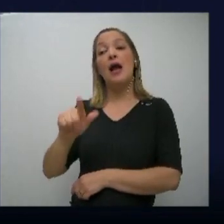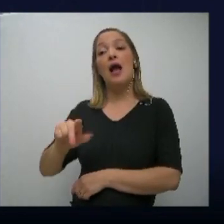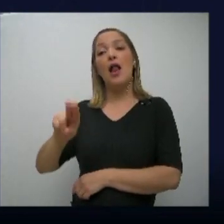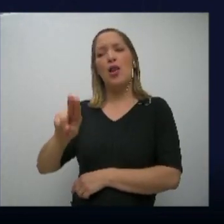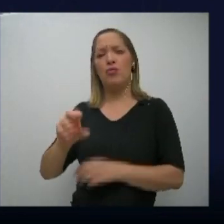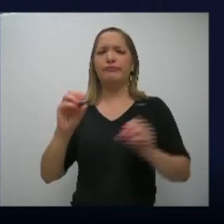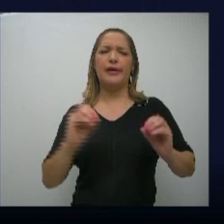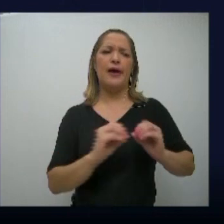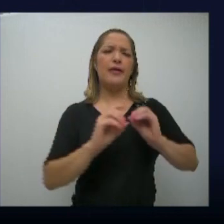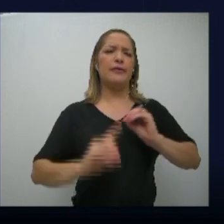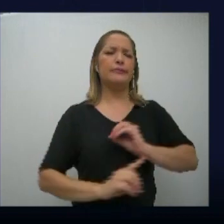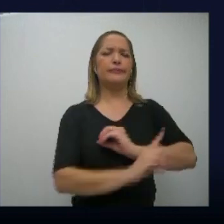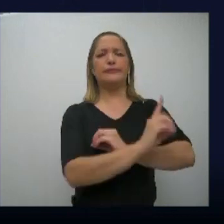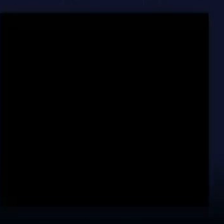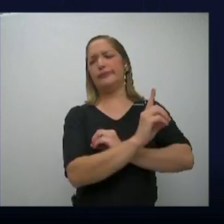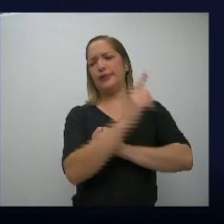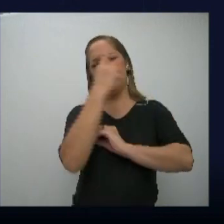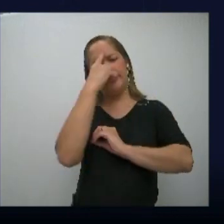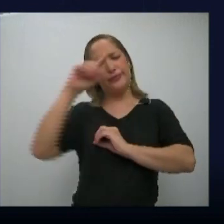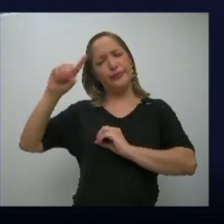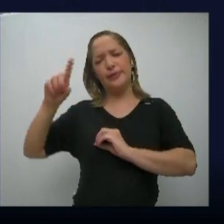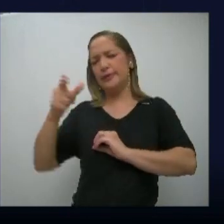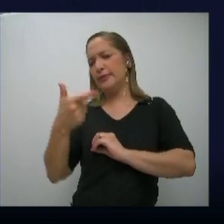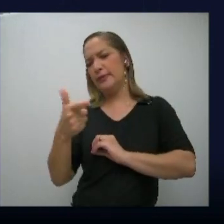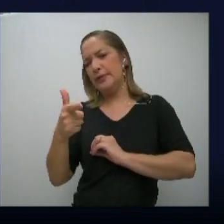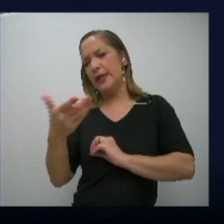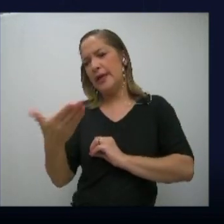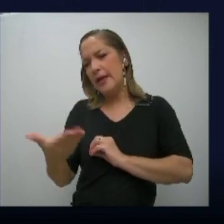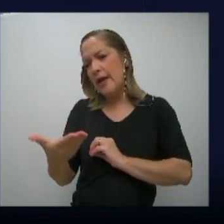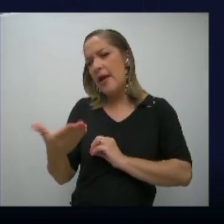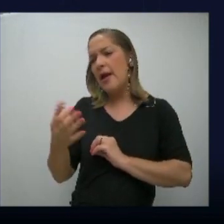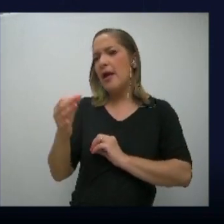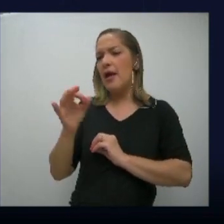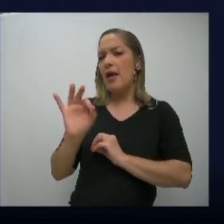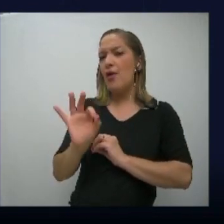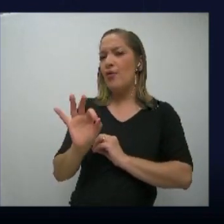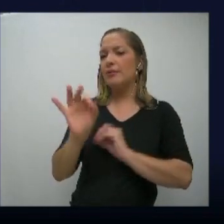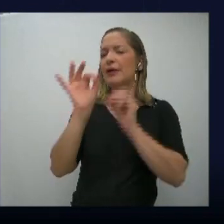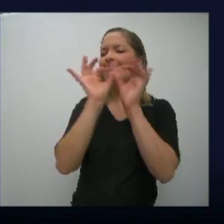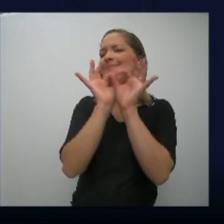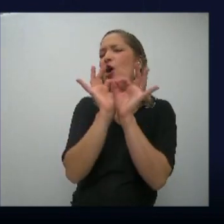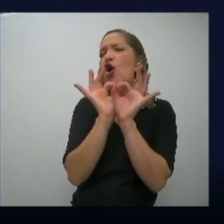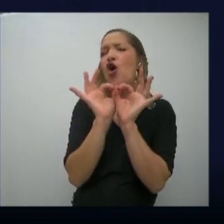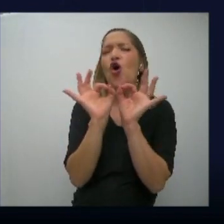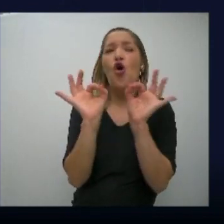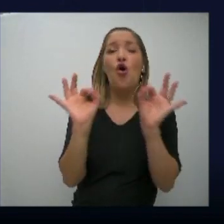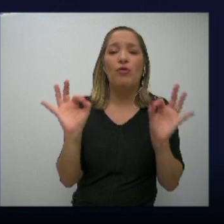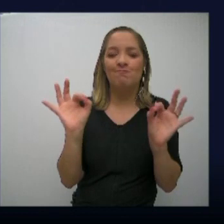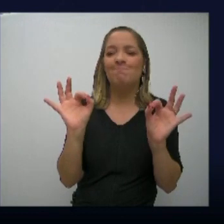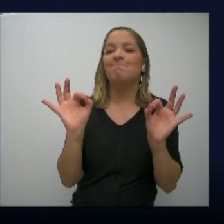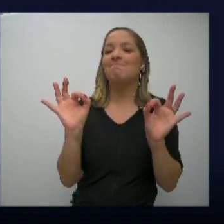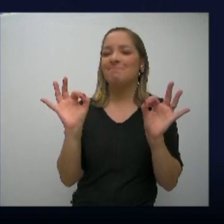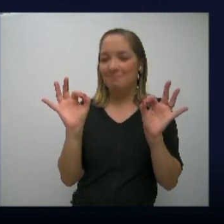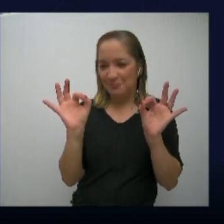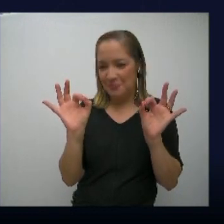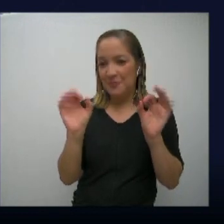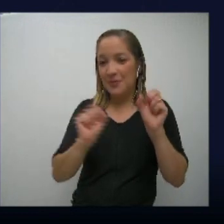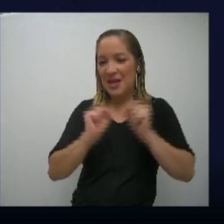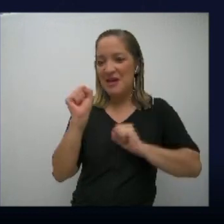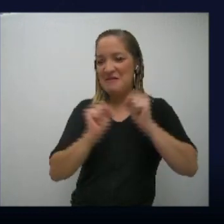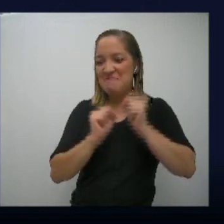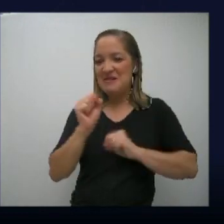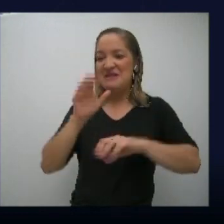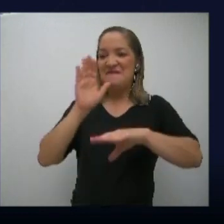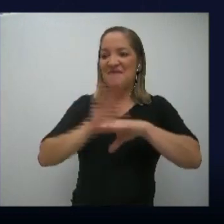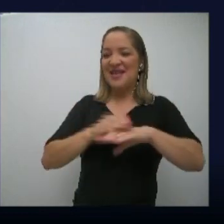sem sombra de dúvida nenhuma é um seria é um queijo Espetacular assim empresa